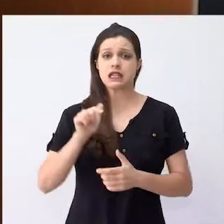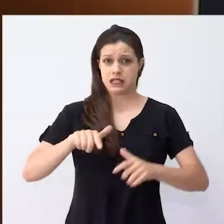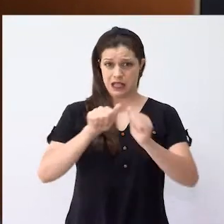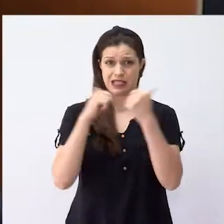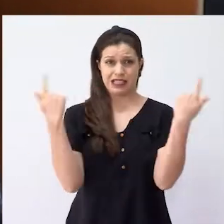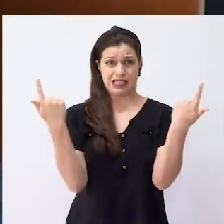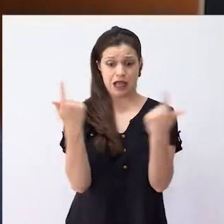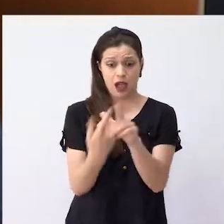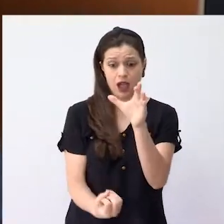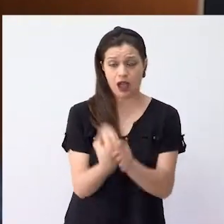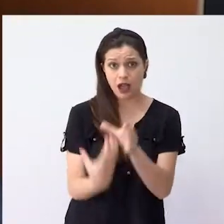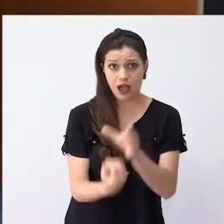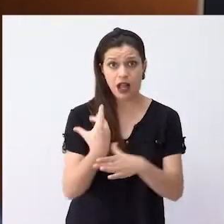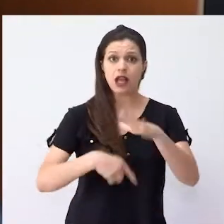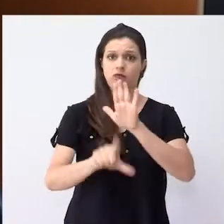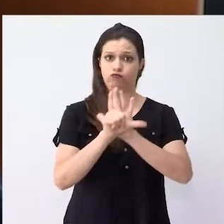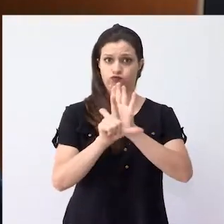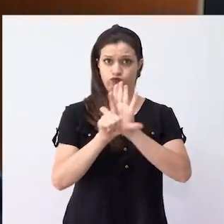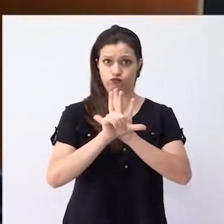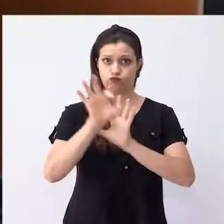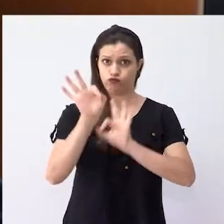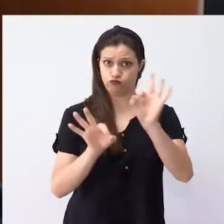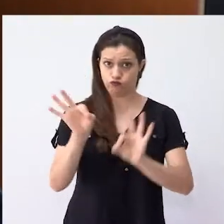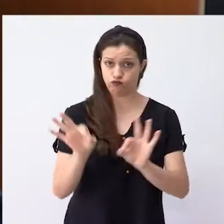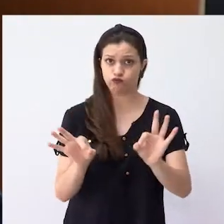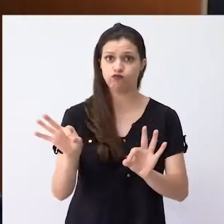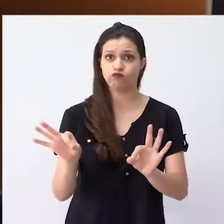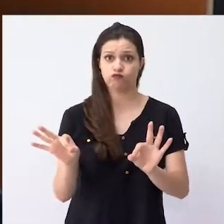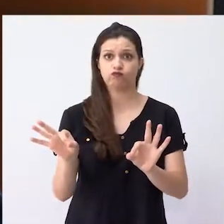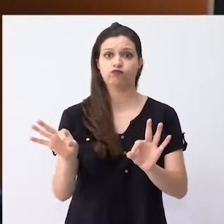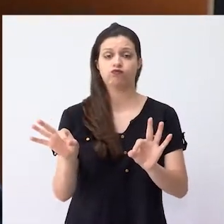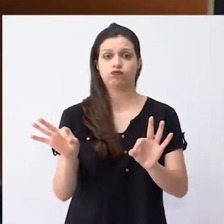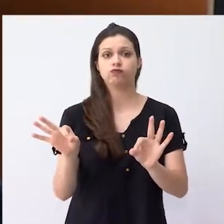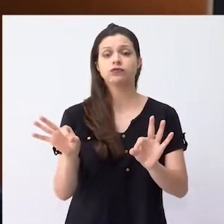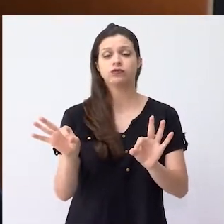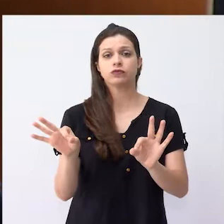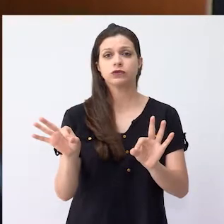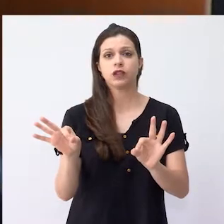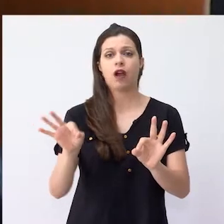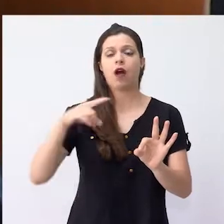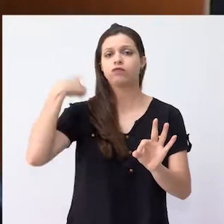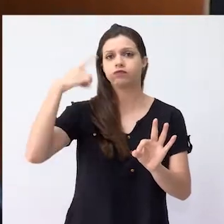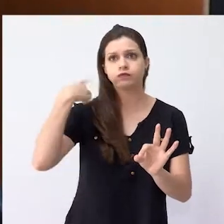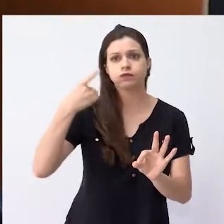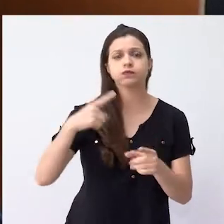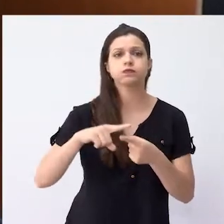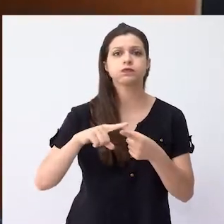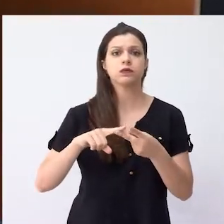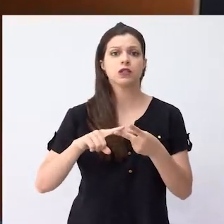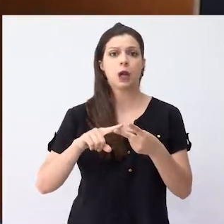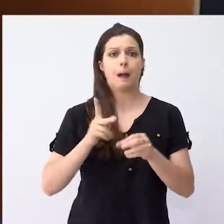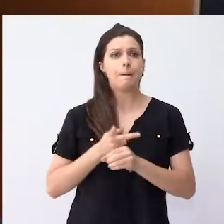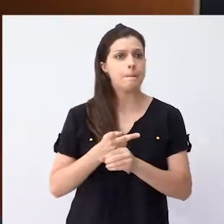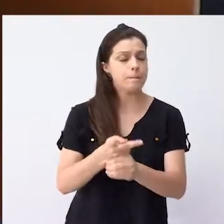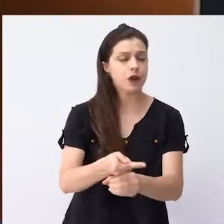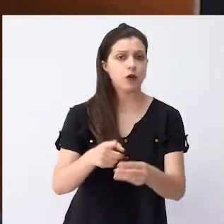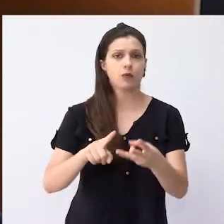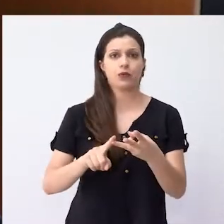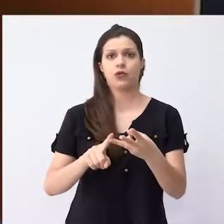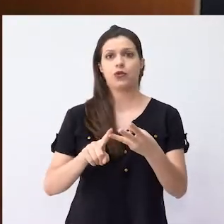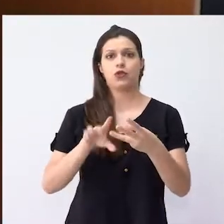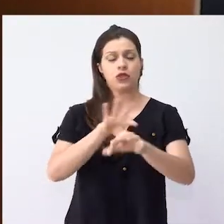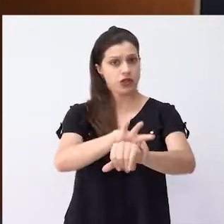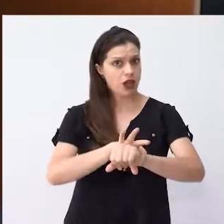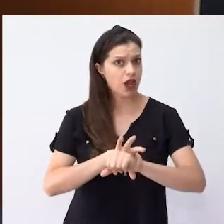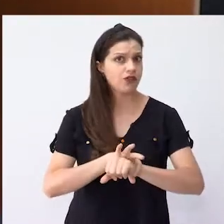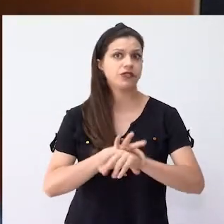aliás, onde nascem as leis que vão ser utilizadas pelos advogados, pelos promotores, defensores, vão